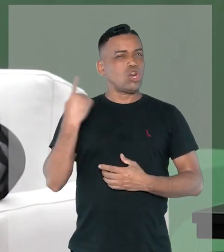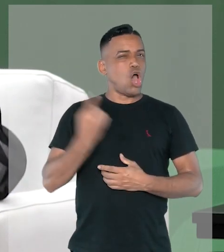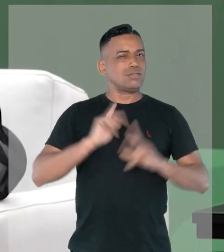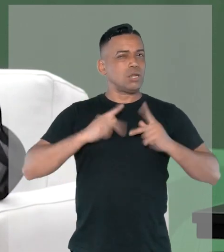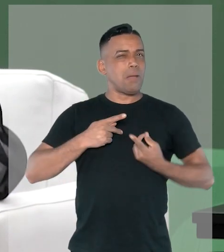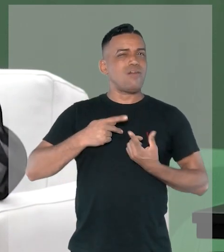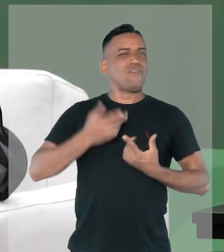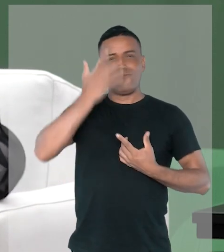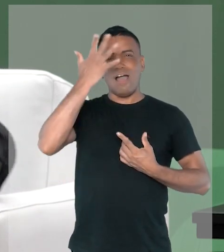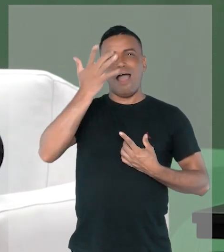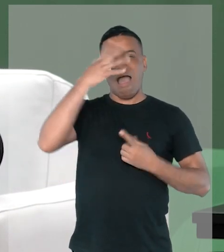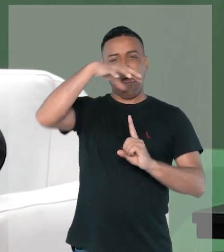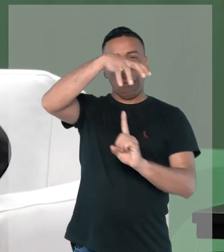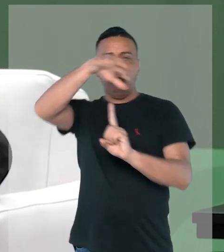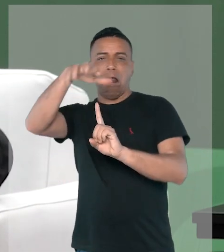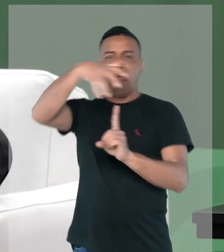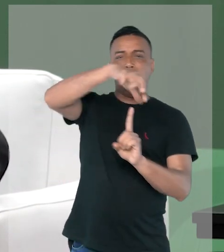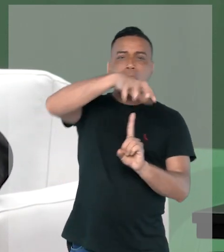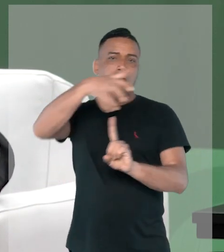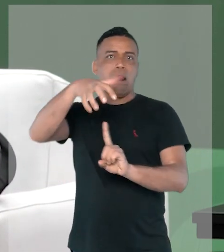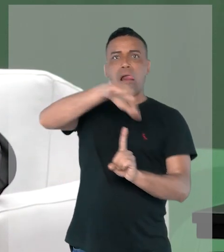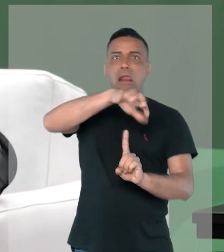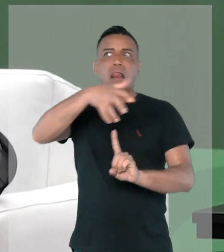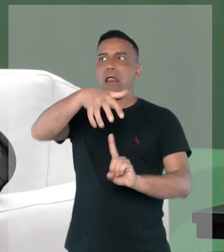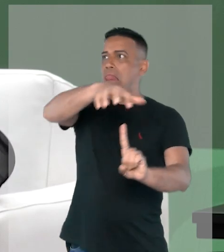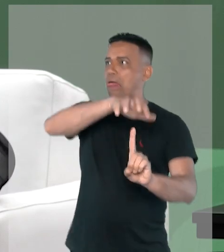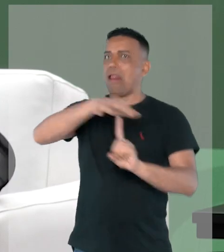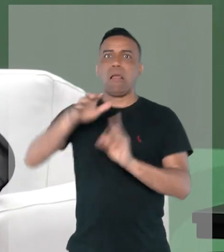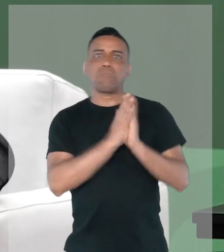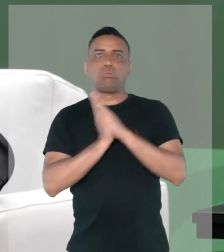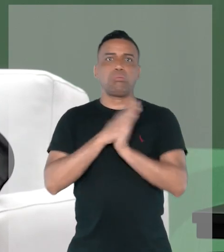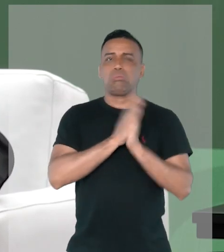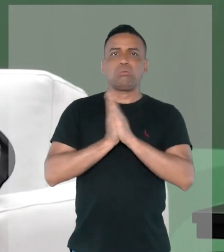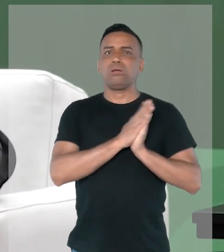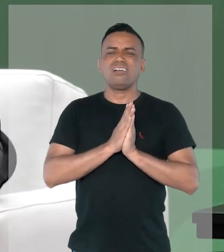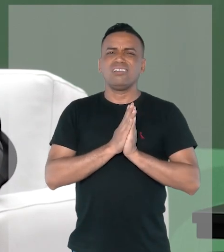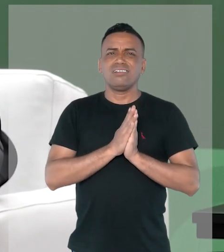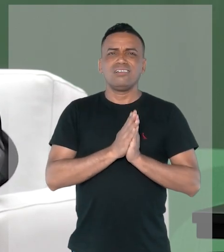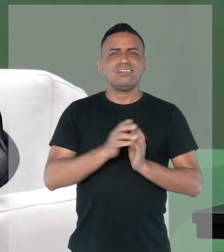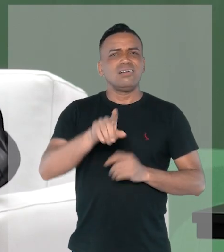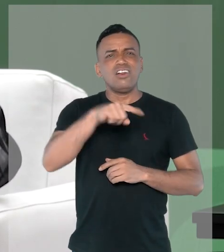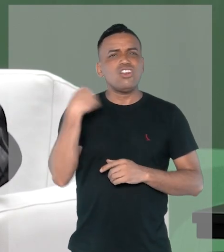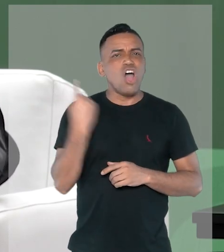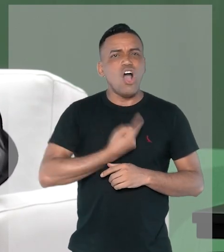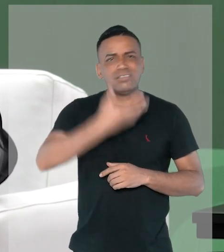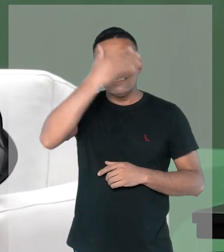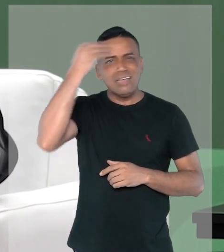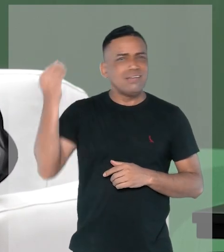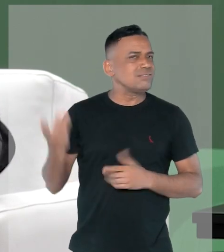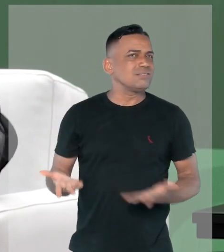né? Como somos facilmente manipuláveis. Nós esquecemos. Eu falo, por